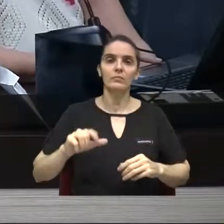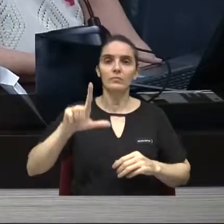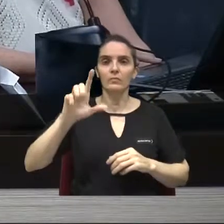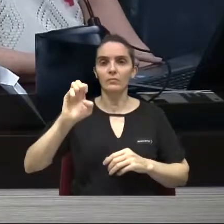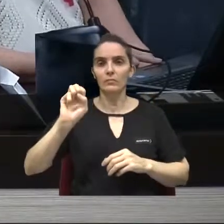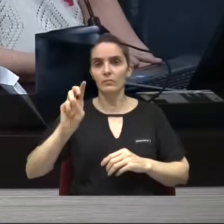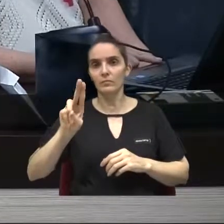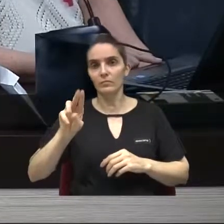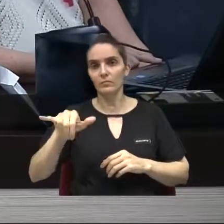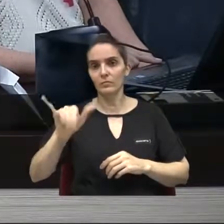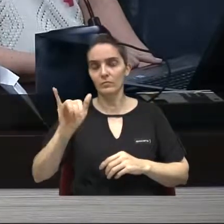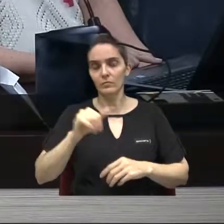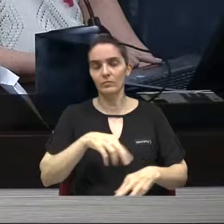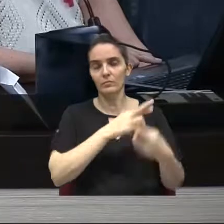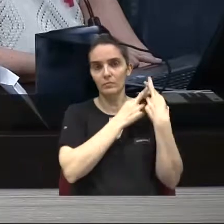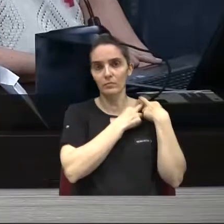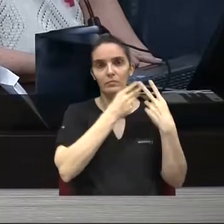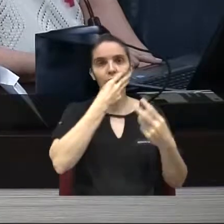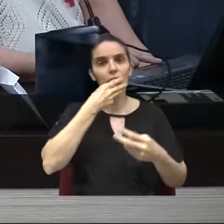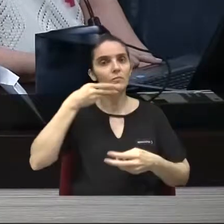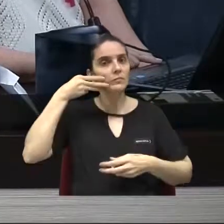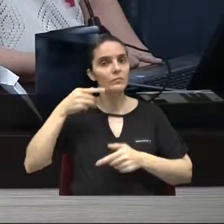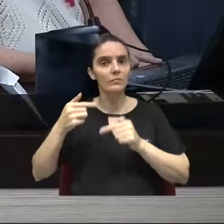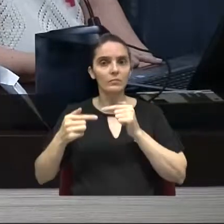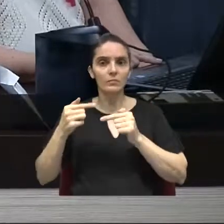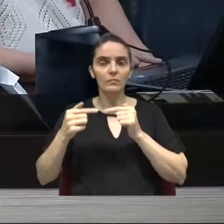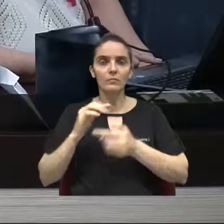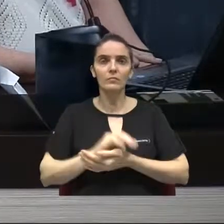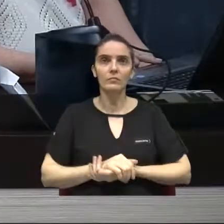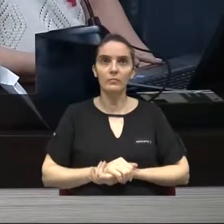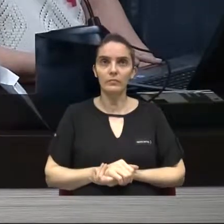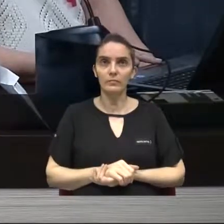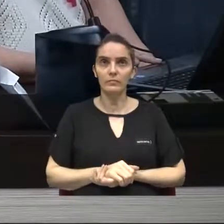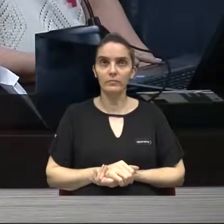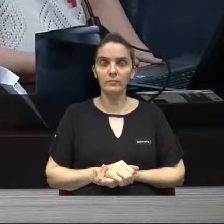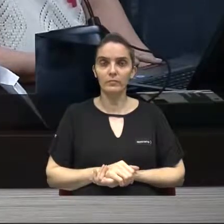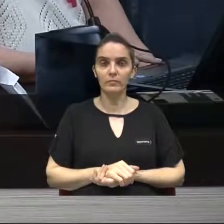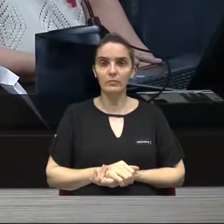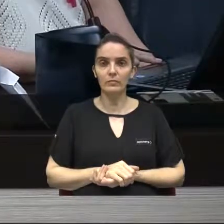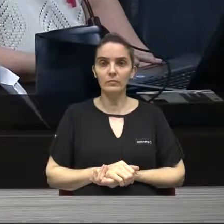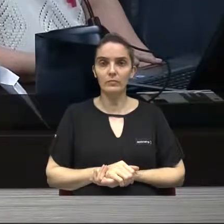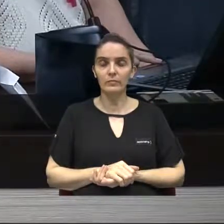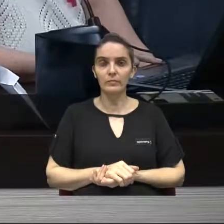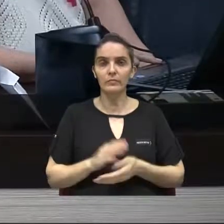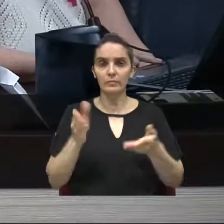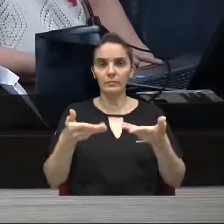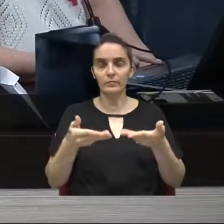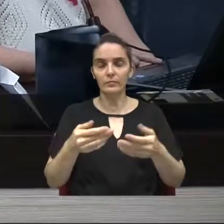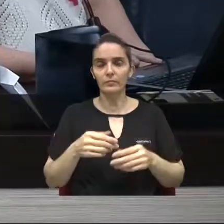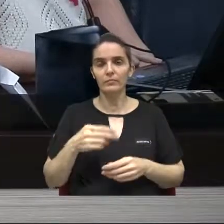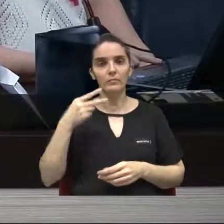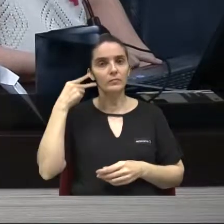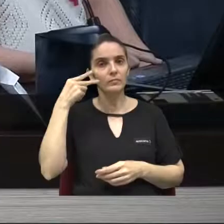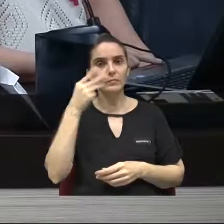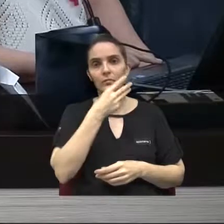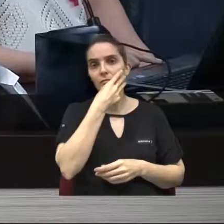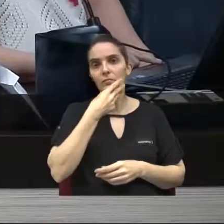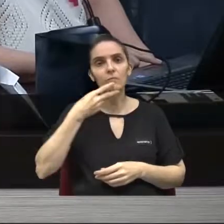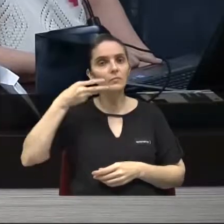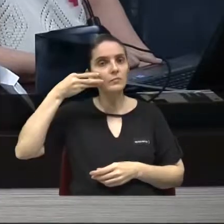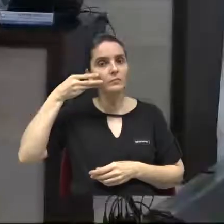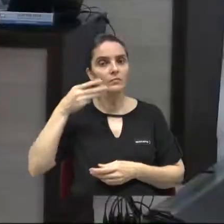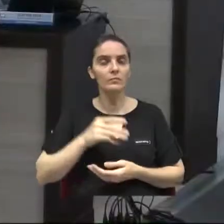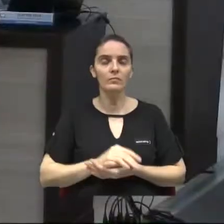da vereadora Maraísa Matos Silveira. Em discussão. Desejo, senhor presidente. A palavra da vereadora e doutora Maraísa Matos